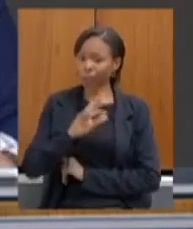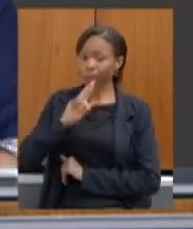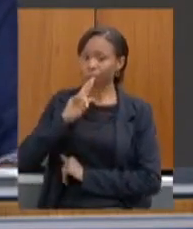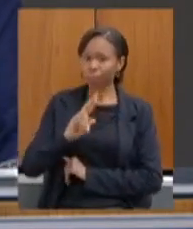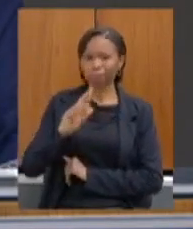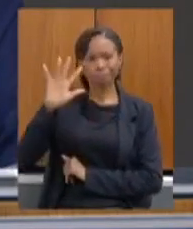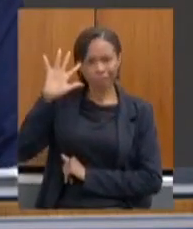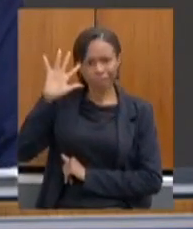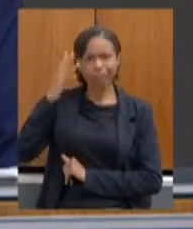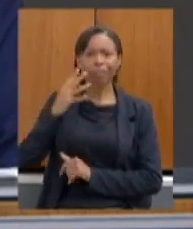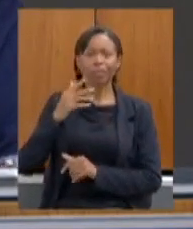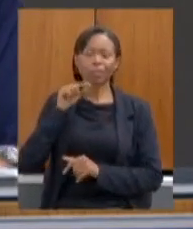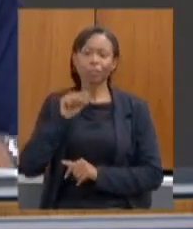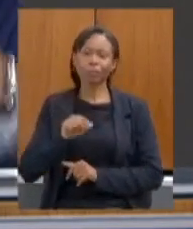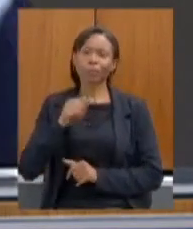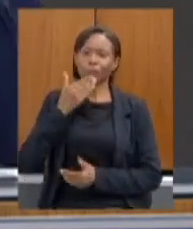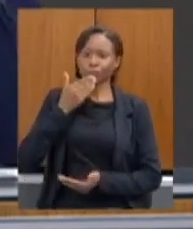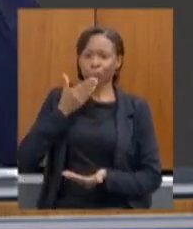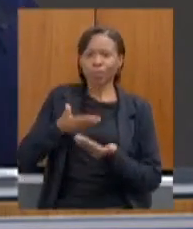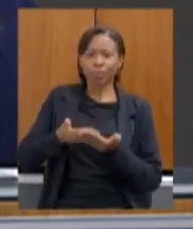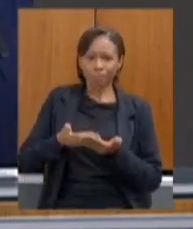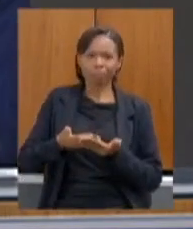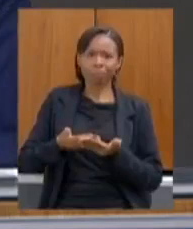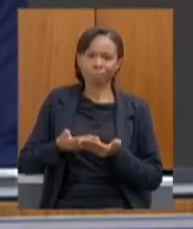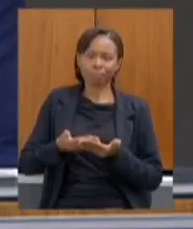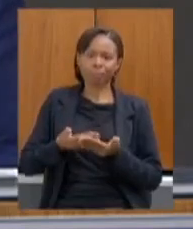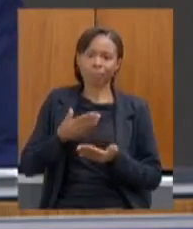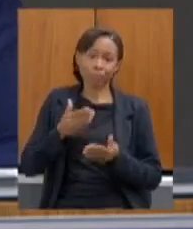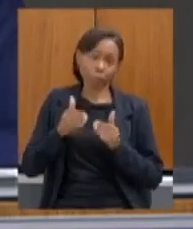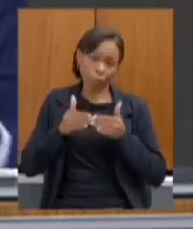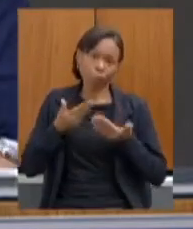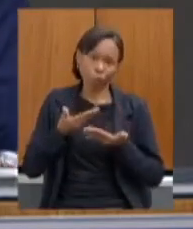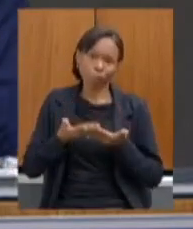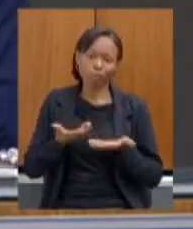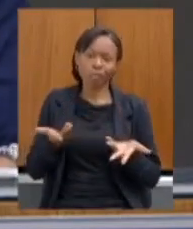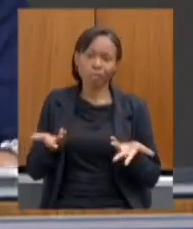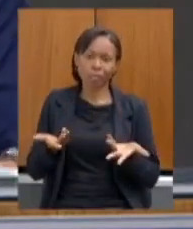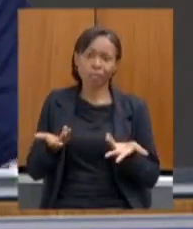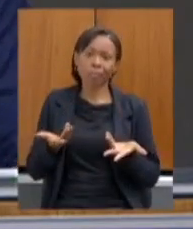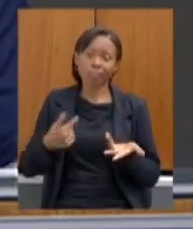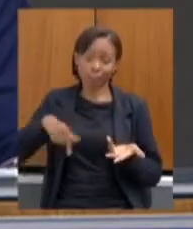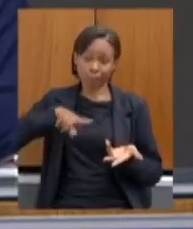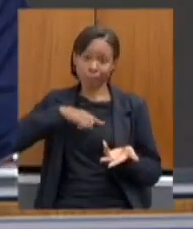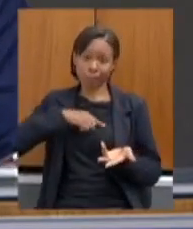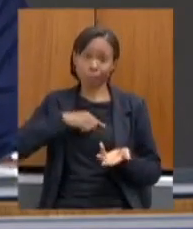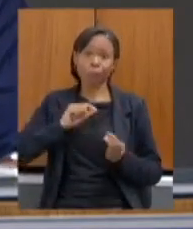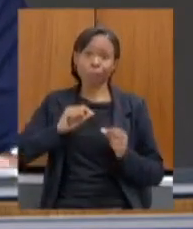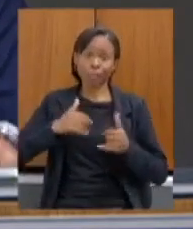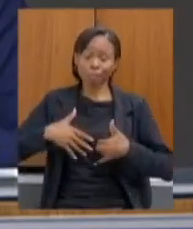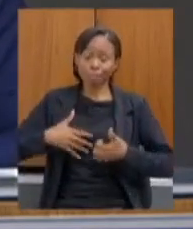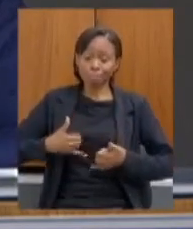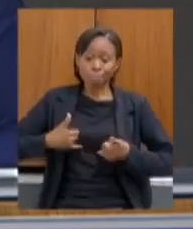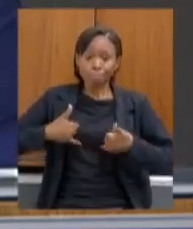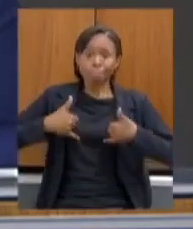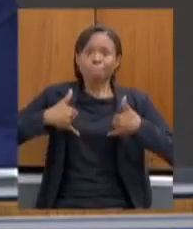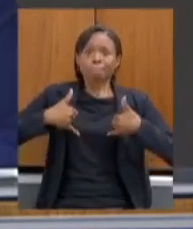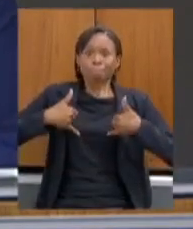relação ao ano de 2020, o que, para nós, a Secretaria de Governo, é um motivo de muito orgulho, orgulho, dado que,